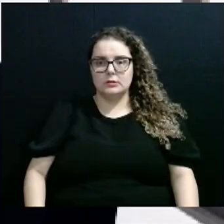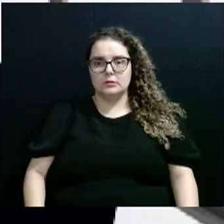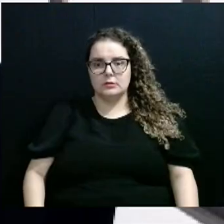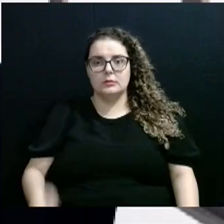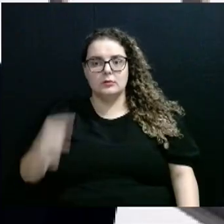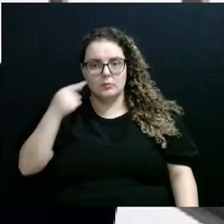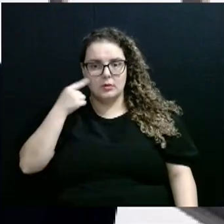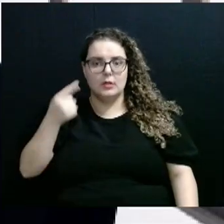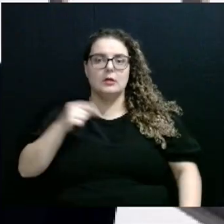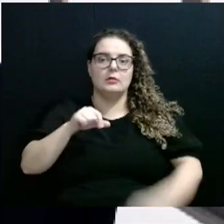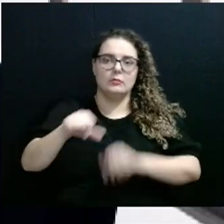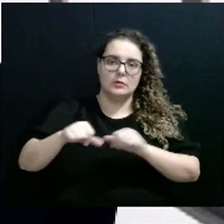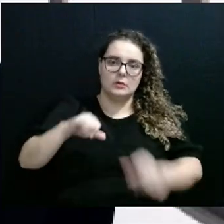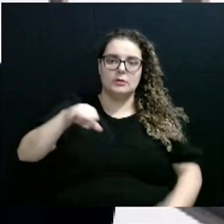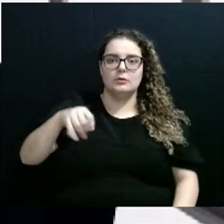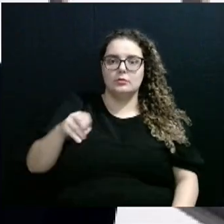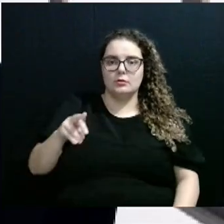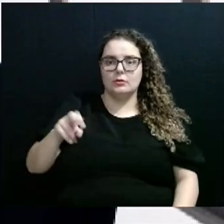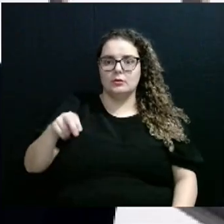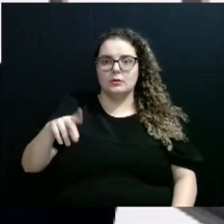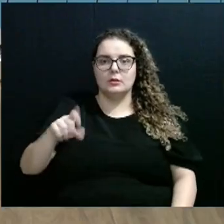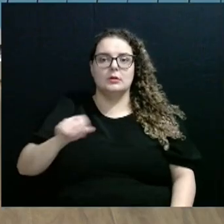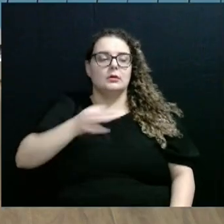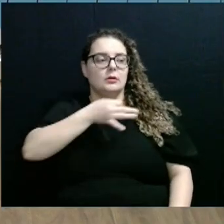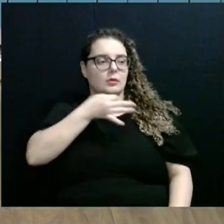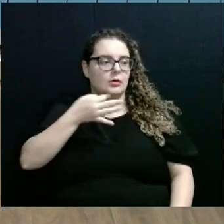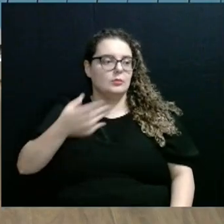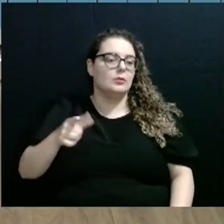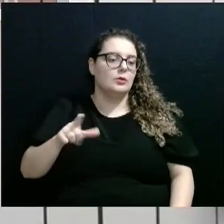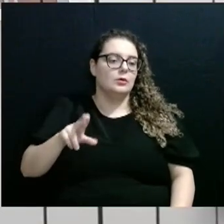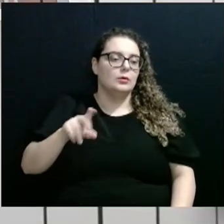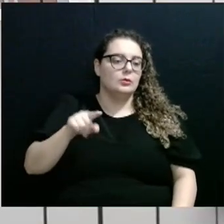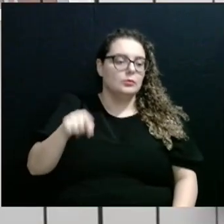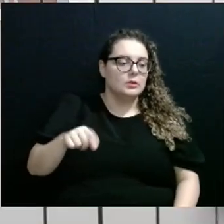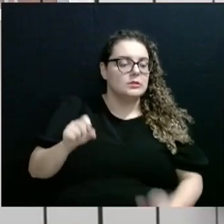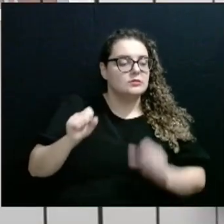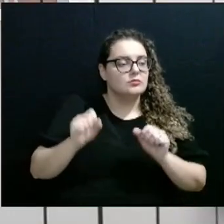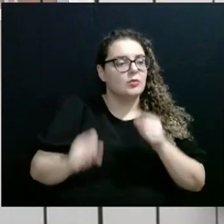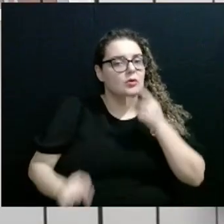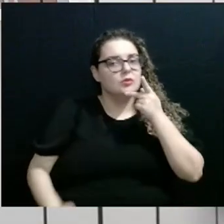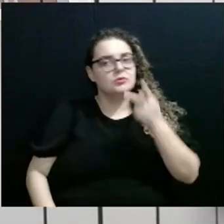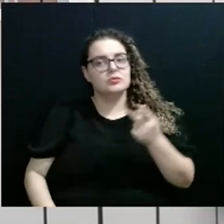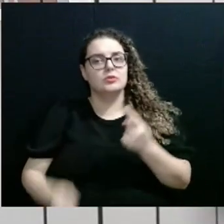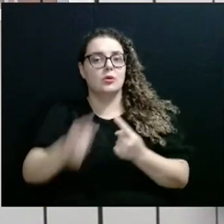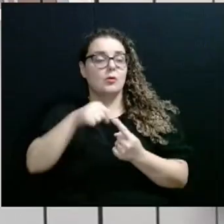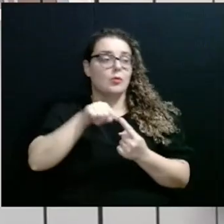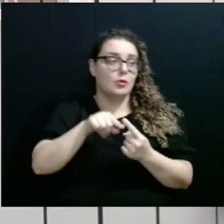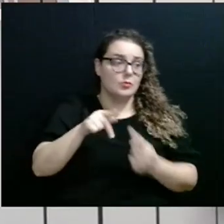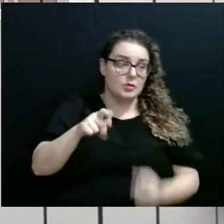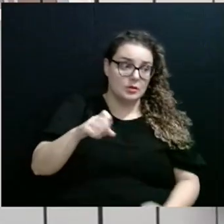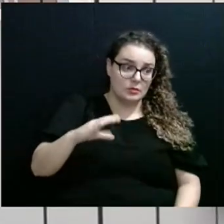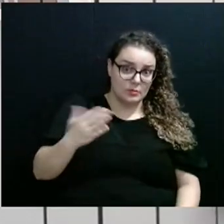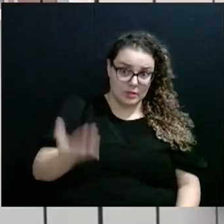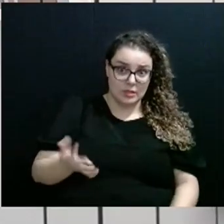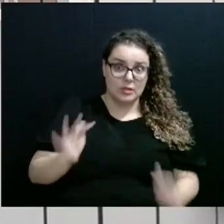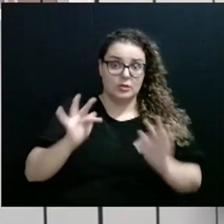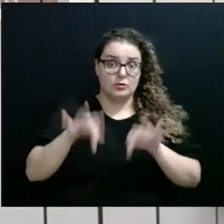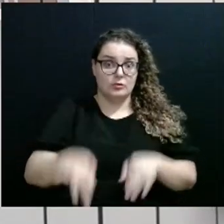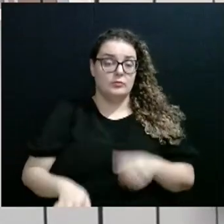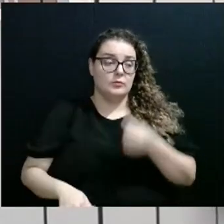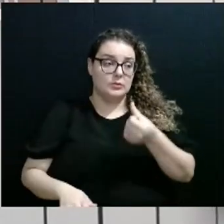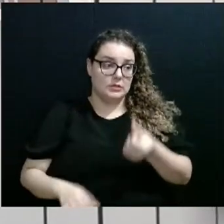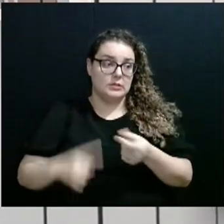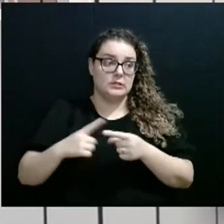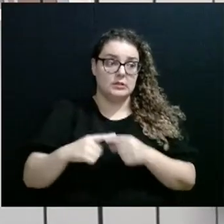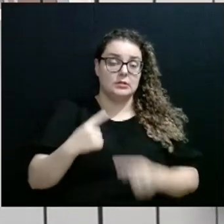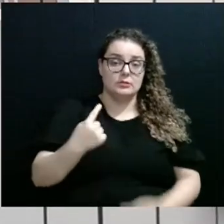jornada. Ótimo. Ô Luiz, a gente pode dizer que o objetivo desta PEC, do fim da escala 6x1, é que,